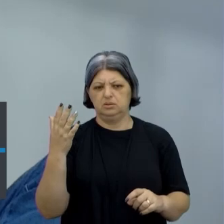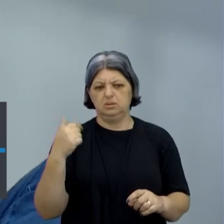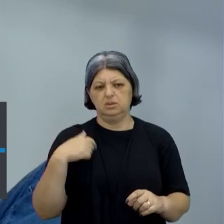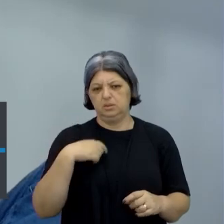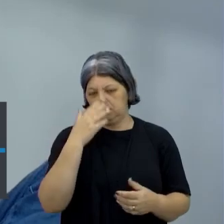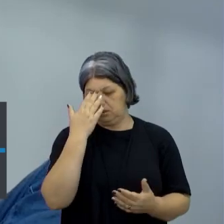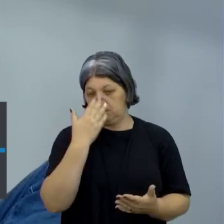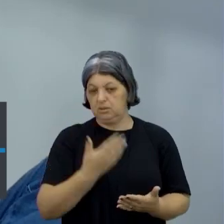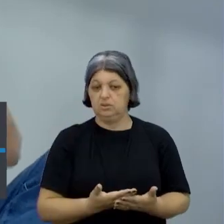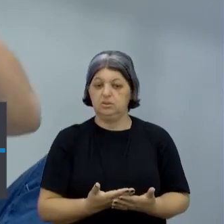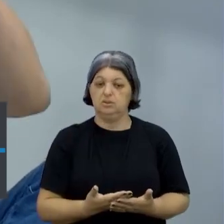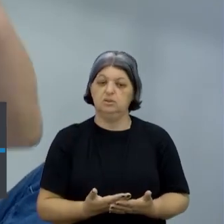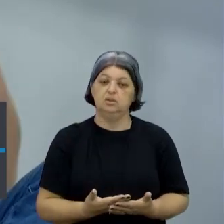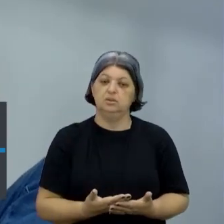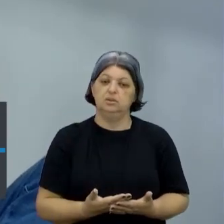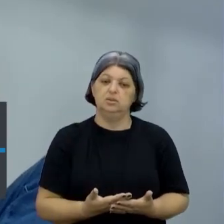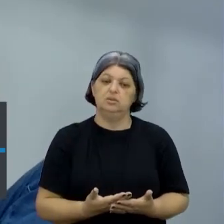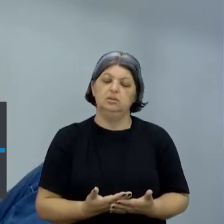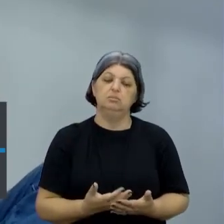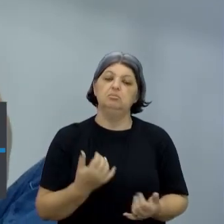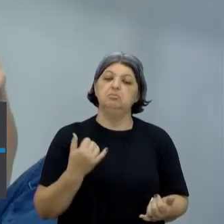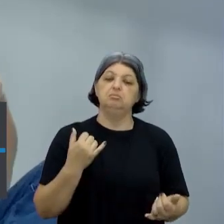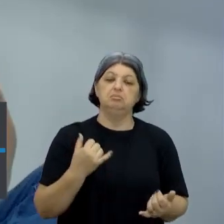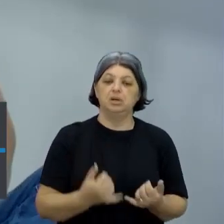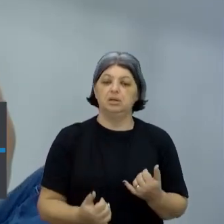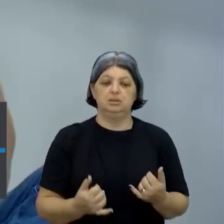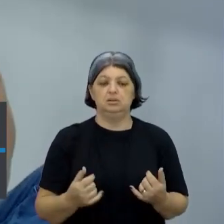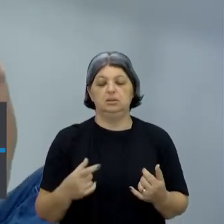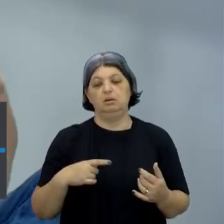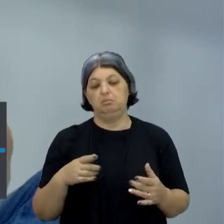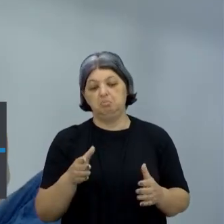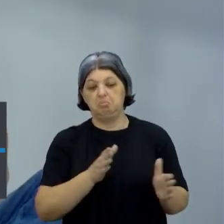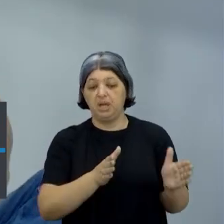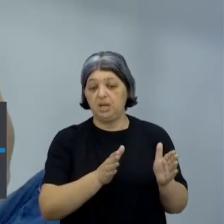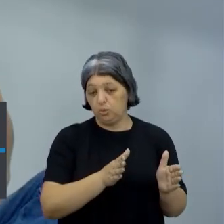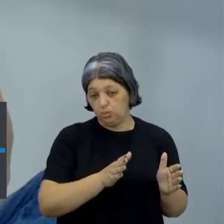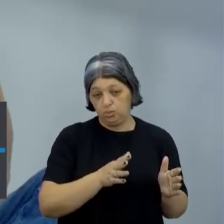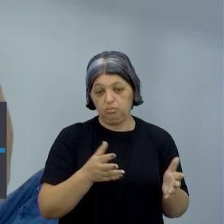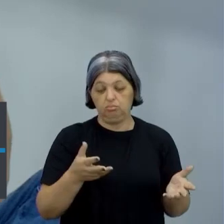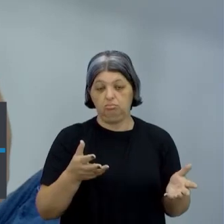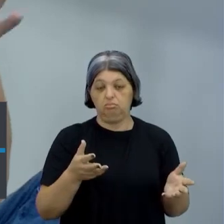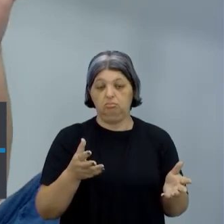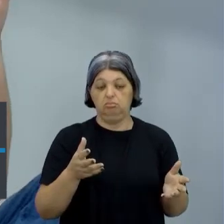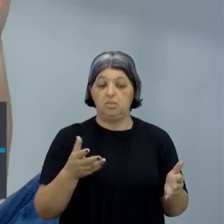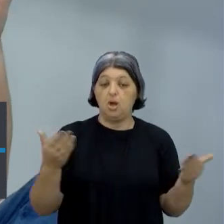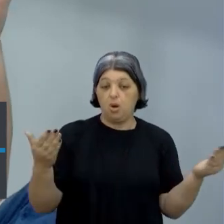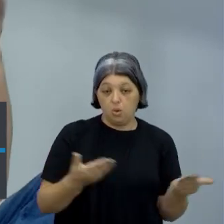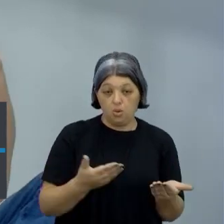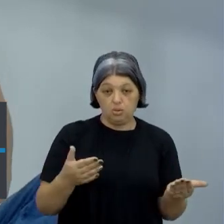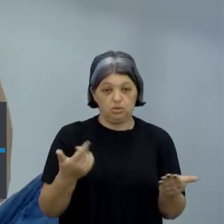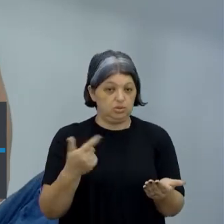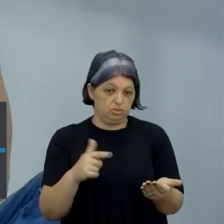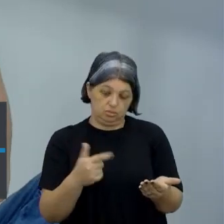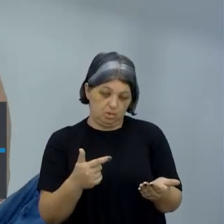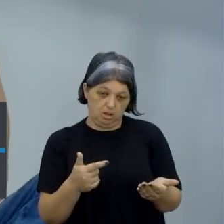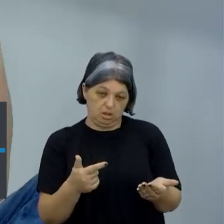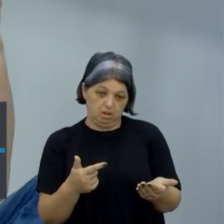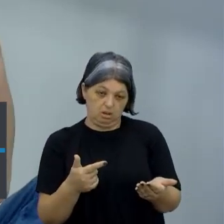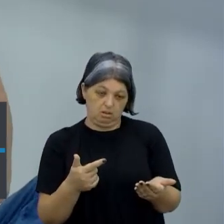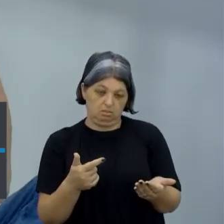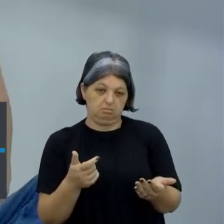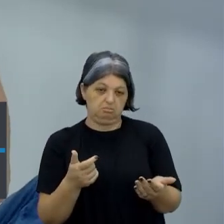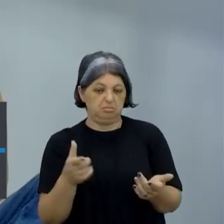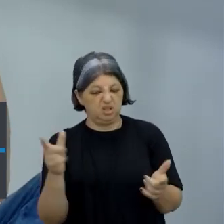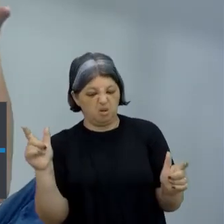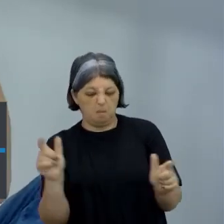muito rotativo, né? Existem fases. Acho que hoje é uma fase que não tem muito o que tem lá realmente de